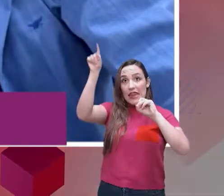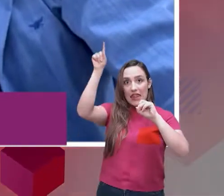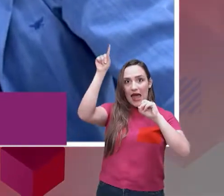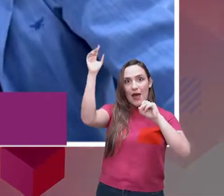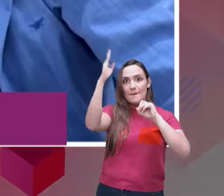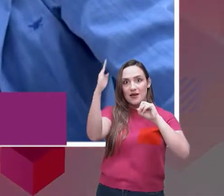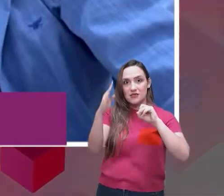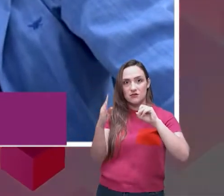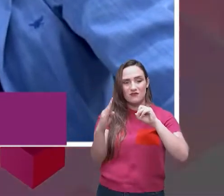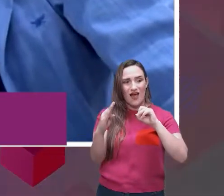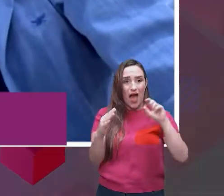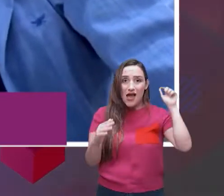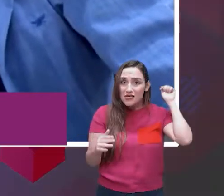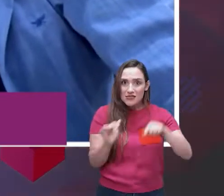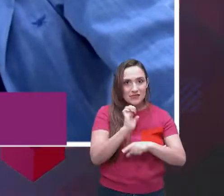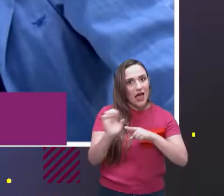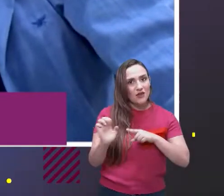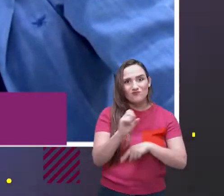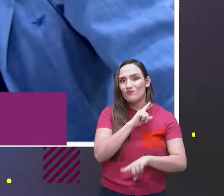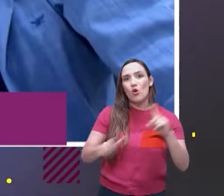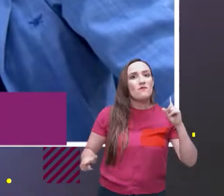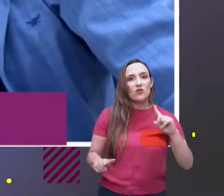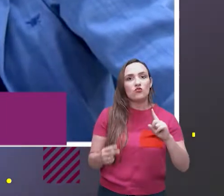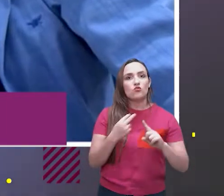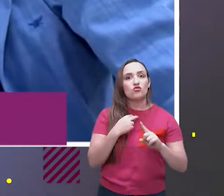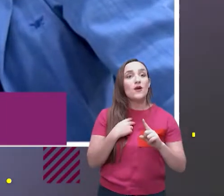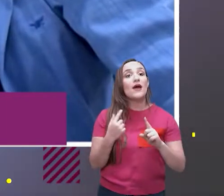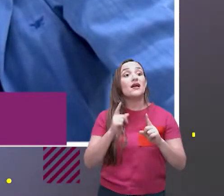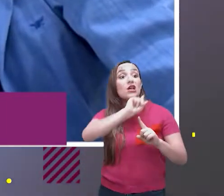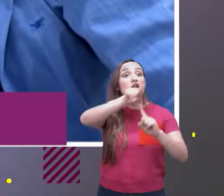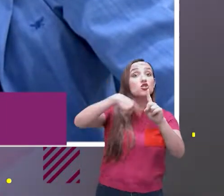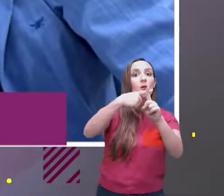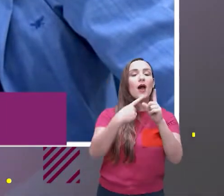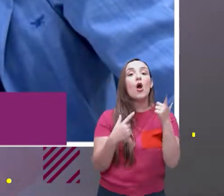um equívoco. Por quê? Porque o atleta, embora